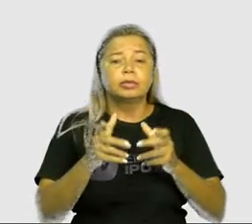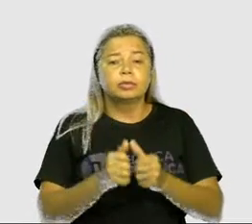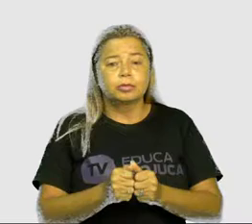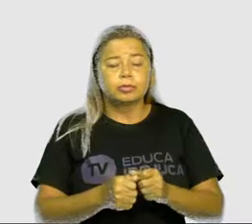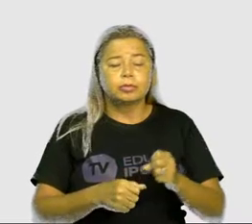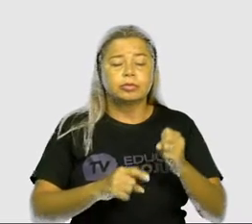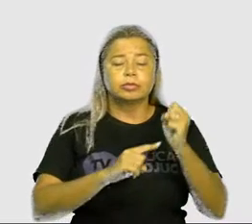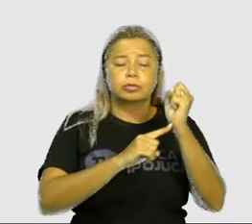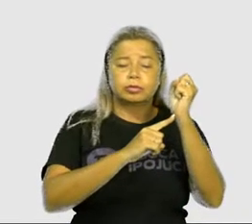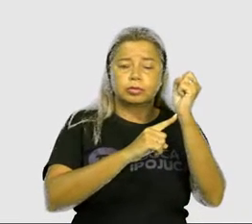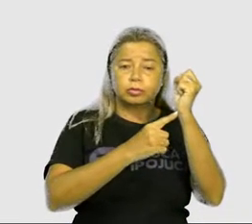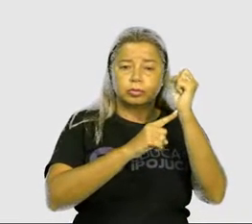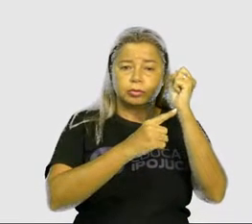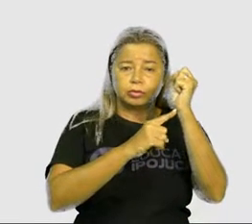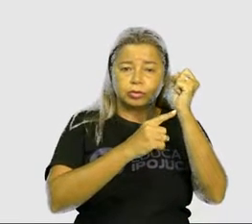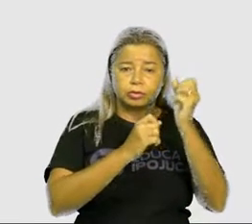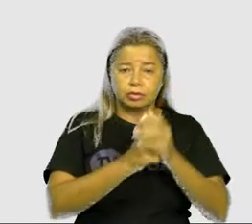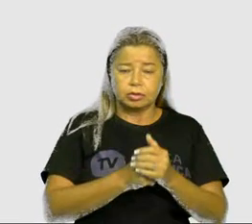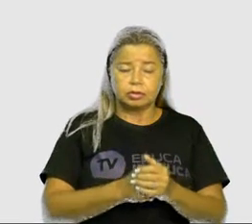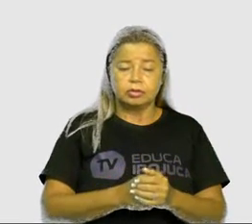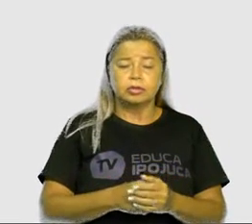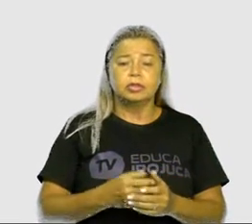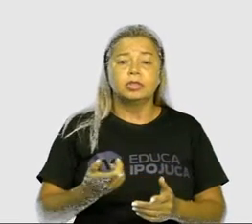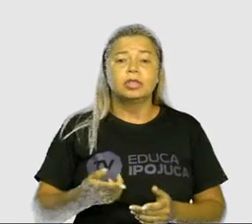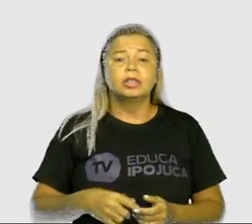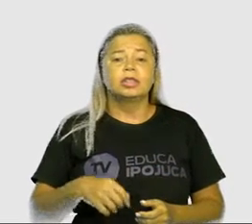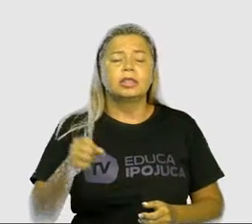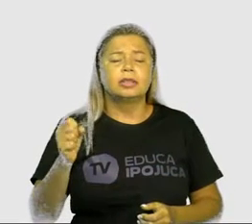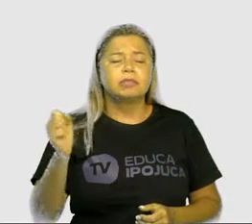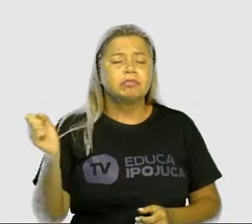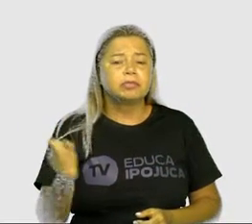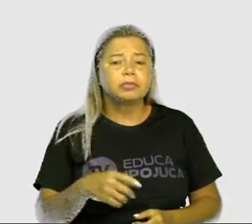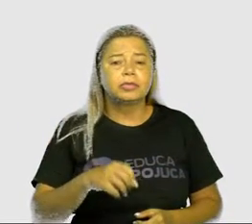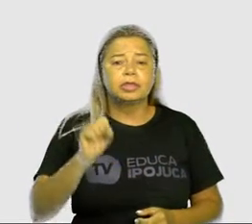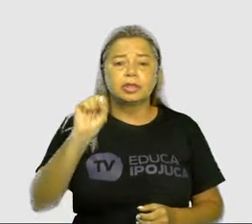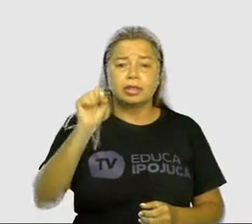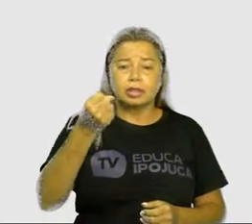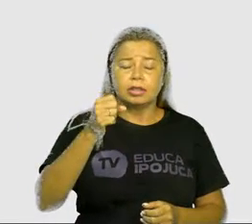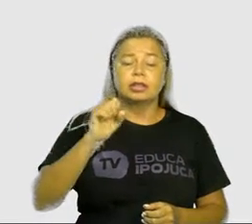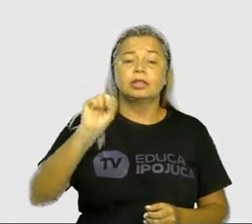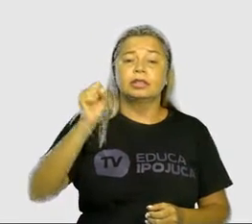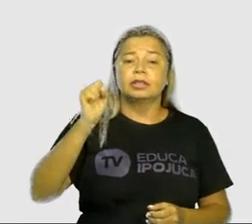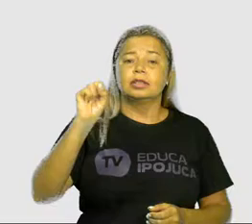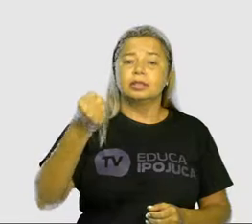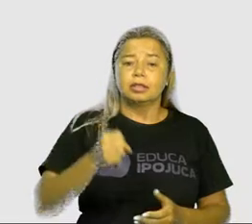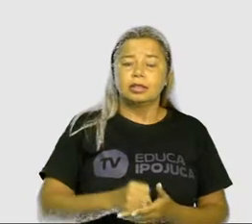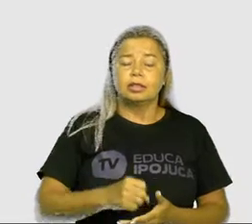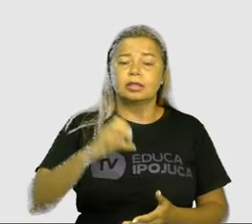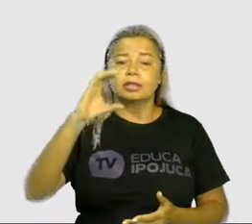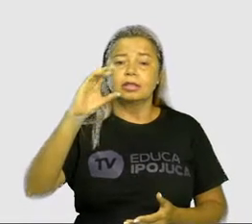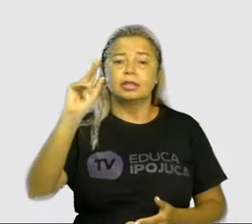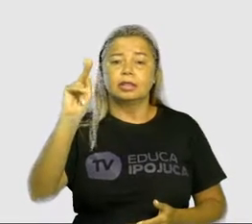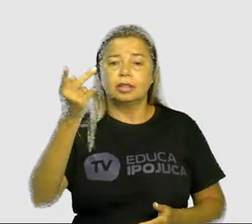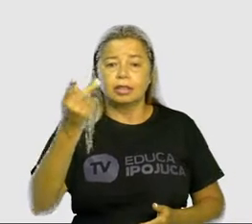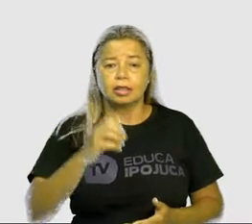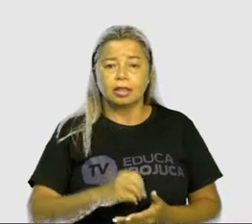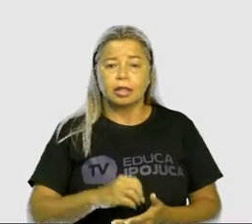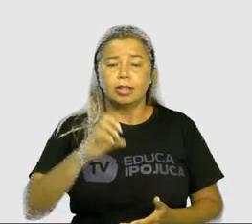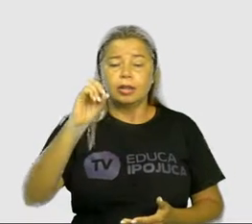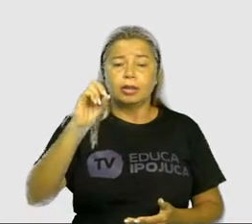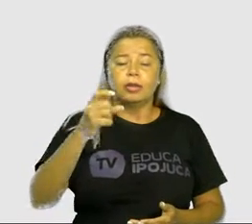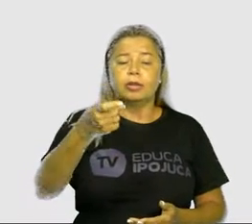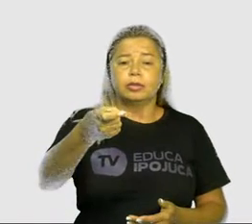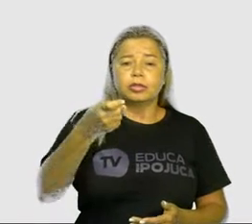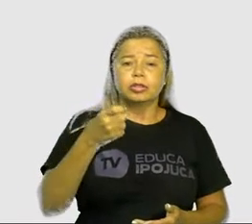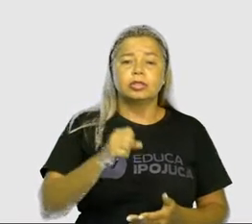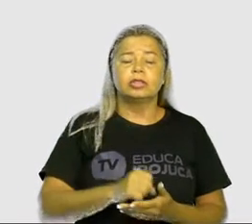substantivo terminado em S, SS, em SH, CH, O, X e